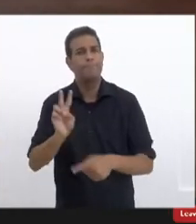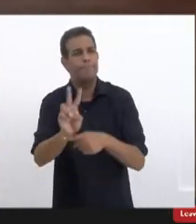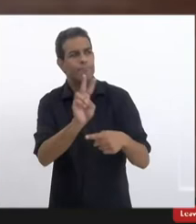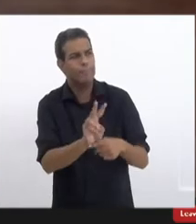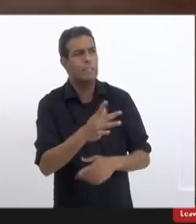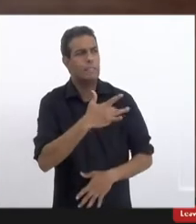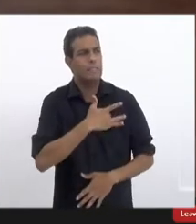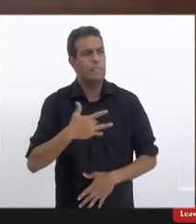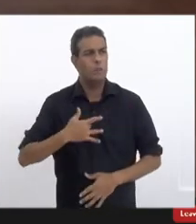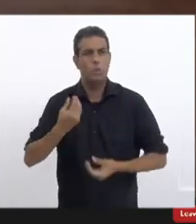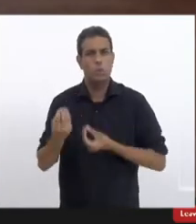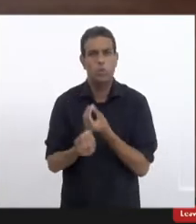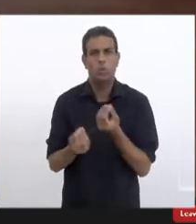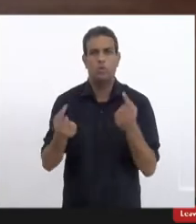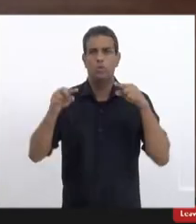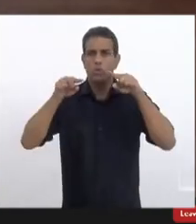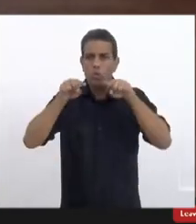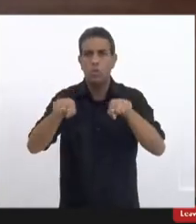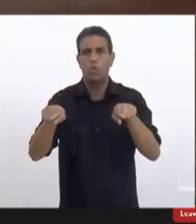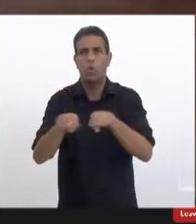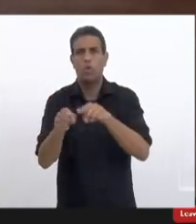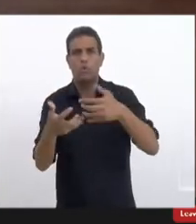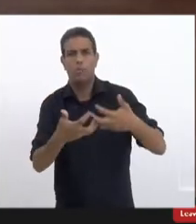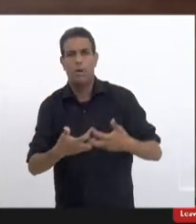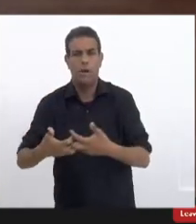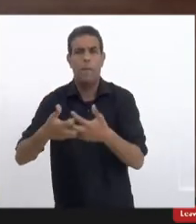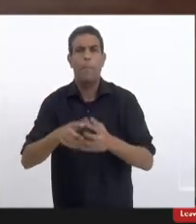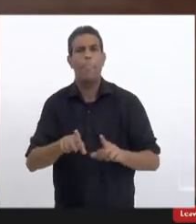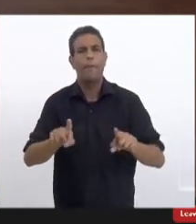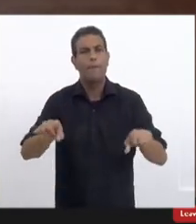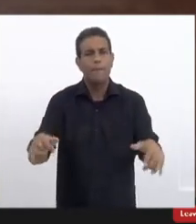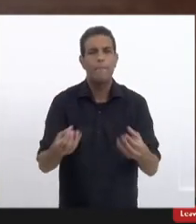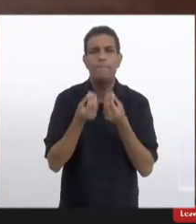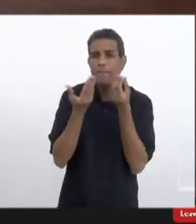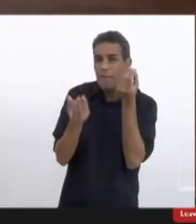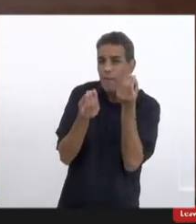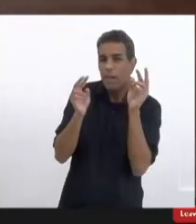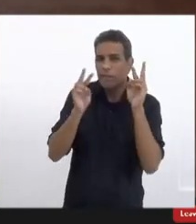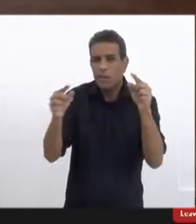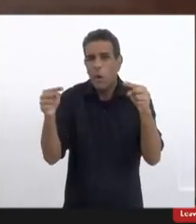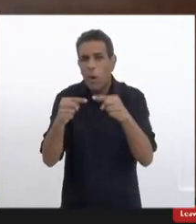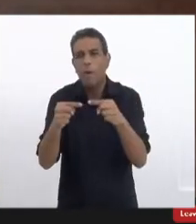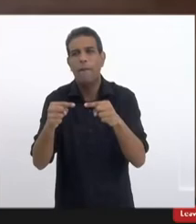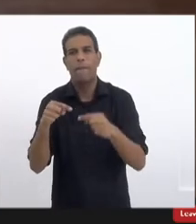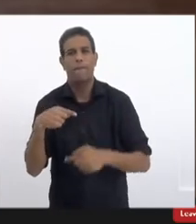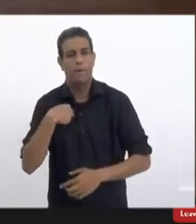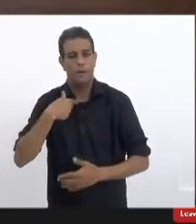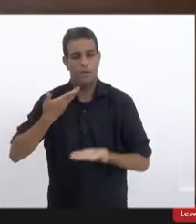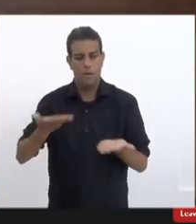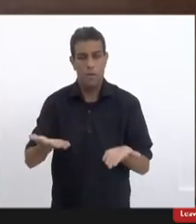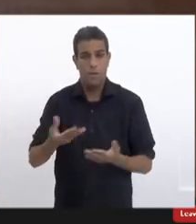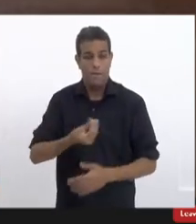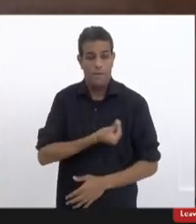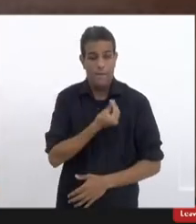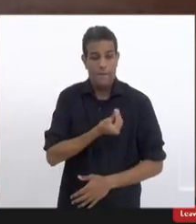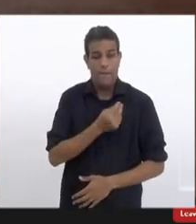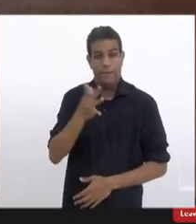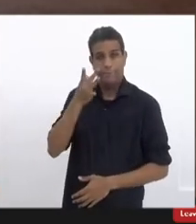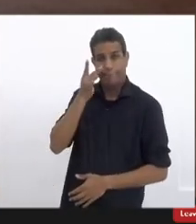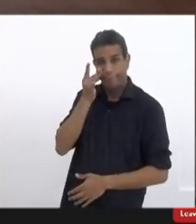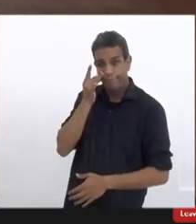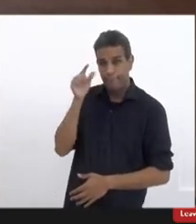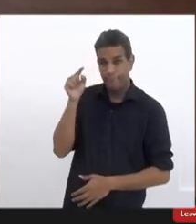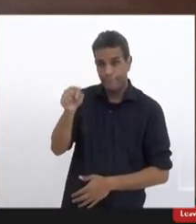de tratamento de saúde do residente e articulação com a rede. Portanto, veja, né, quando eu estive pessoalmente nessa